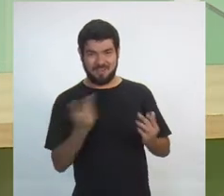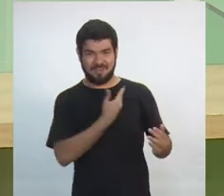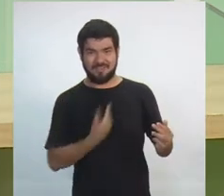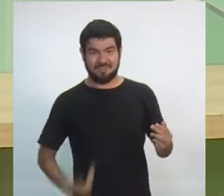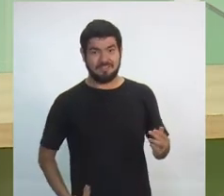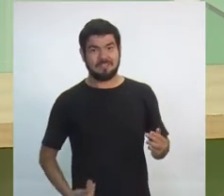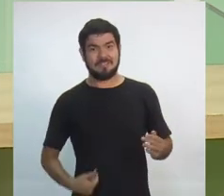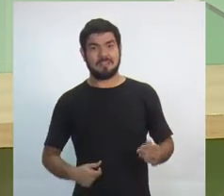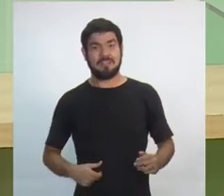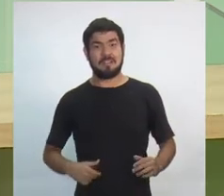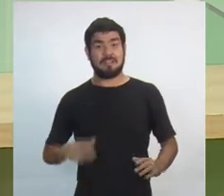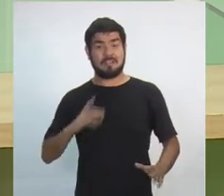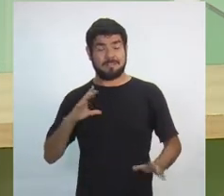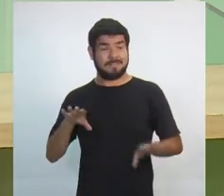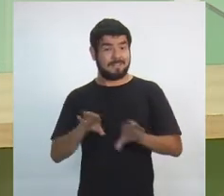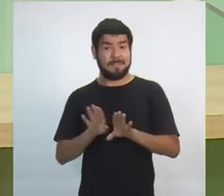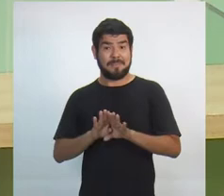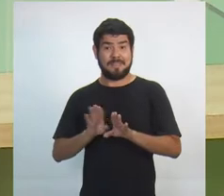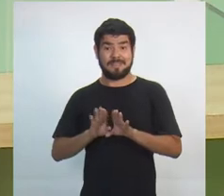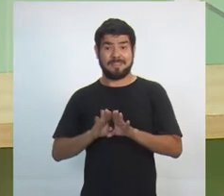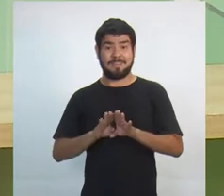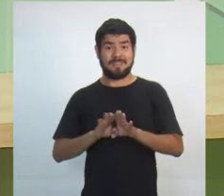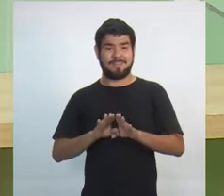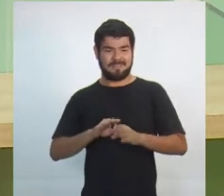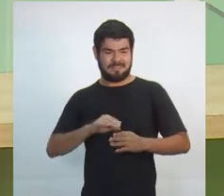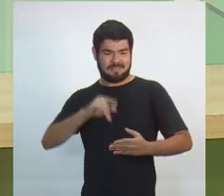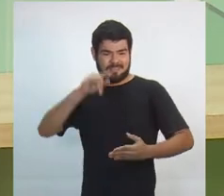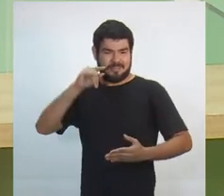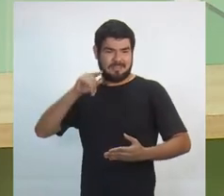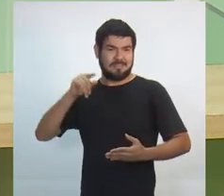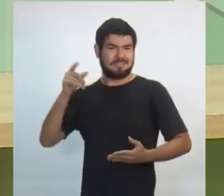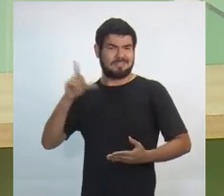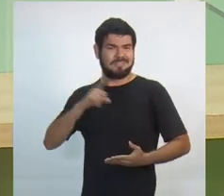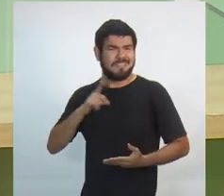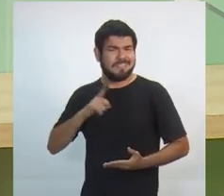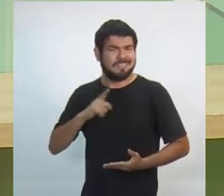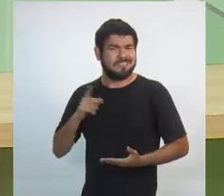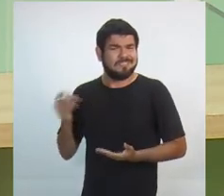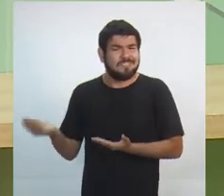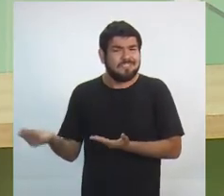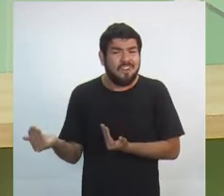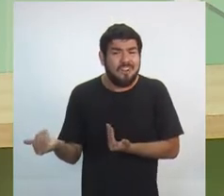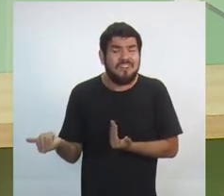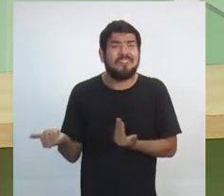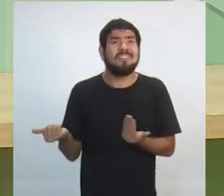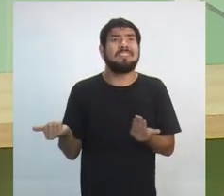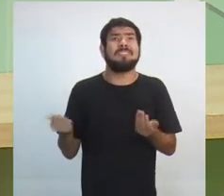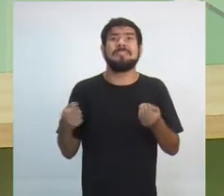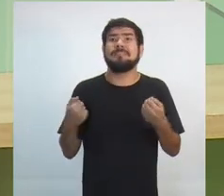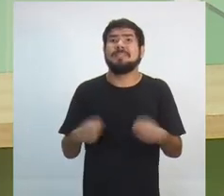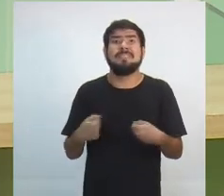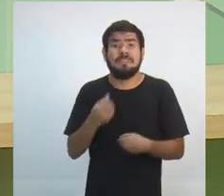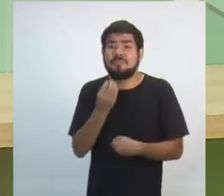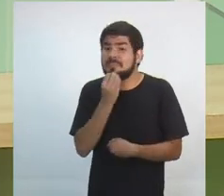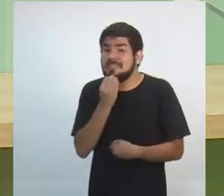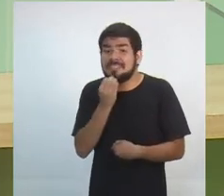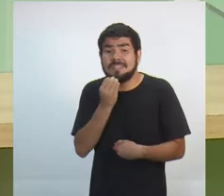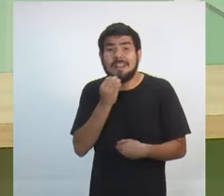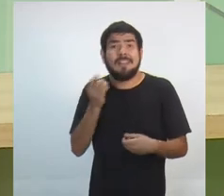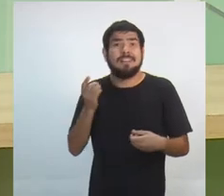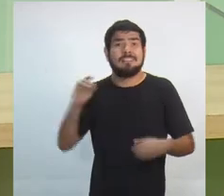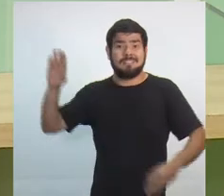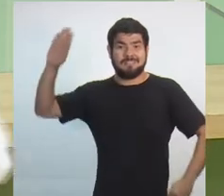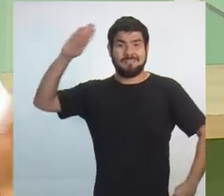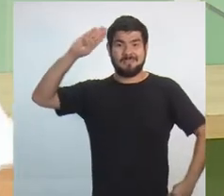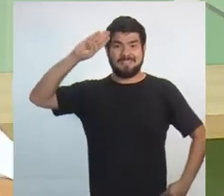estão precisando de uma oportunidade, que eles não estão sendo aproveitados no serviço militar, eles estão, muitos